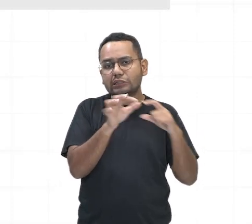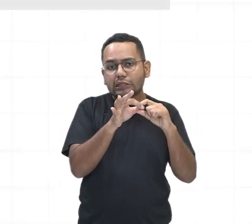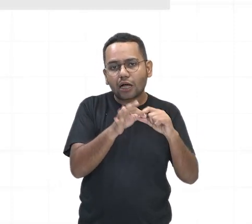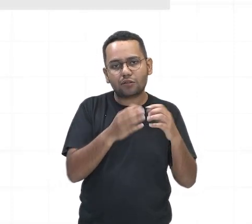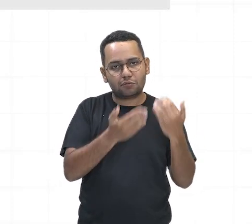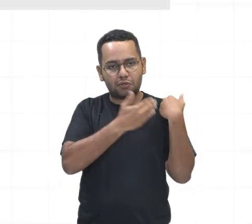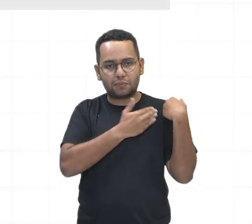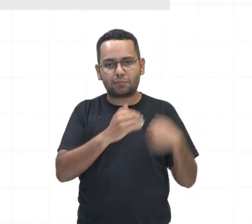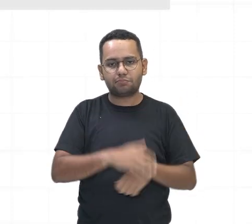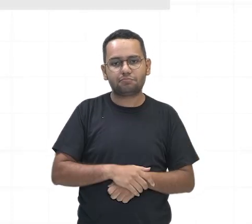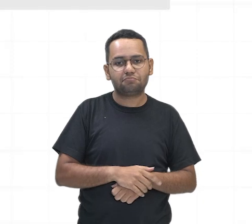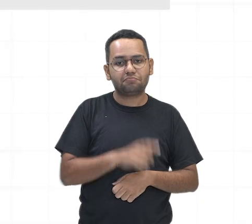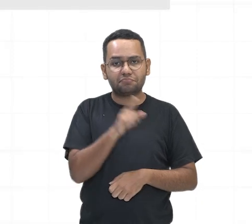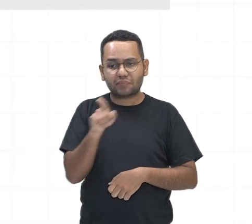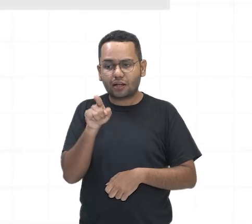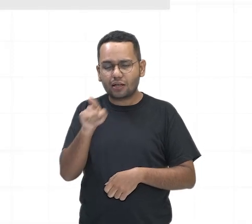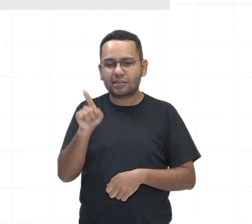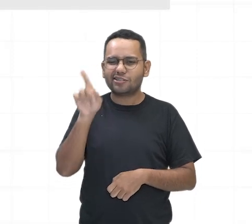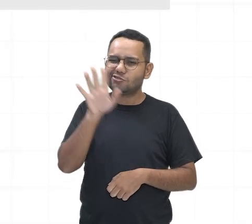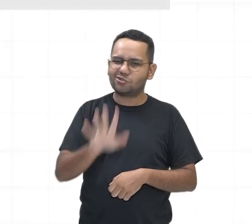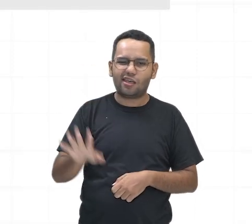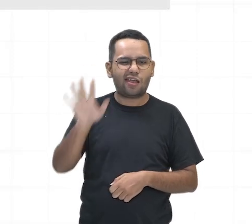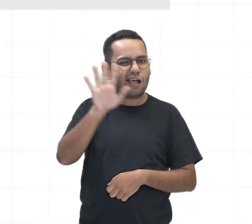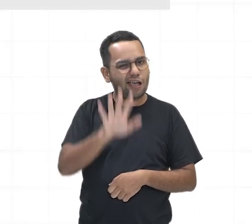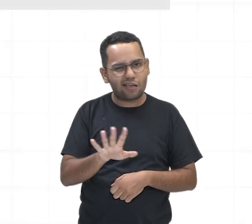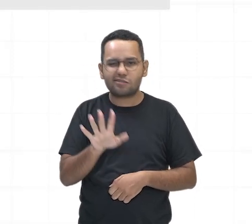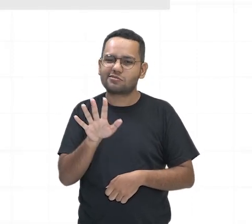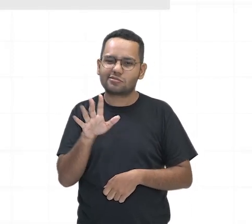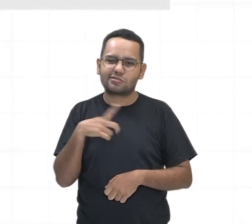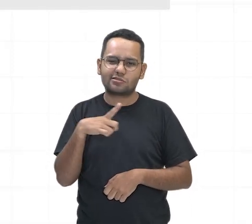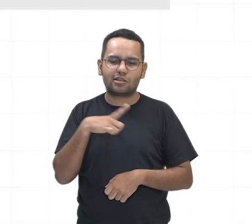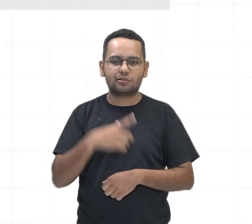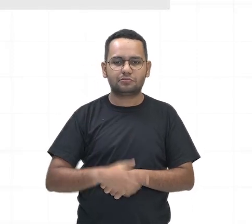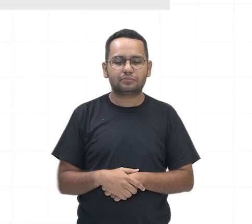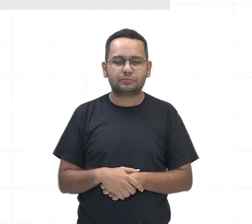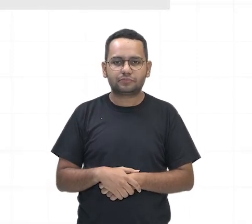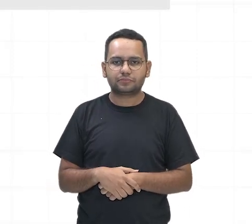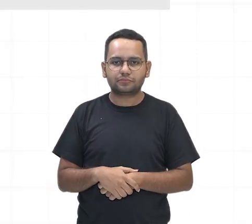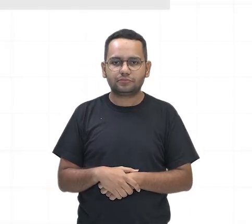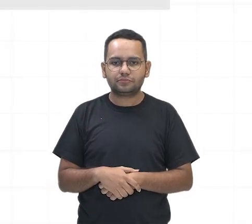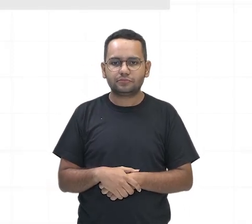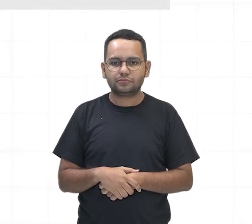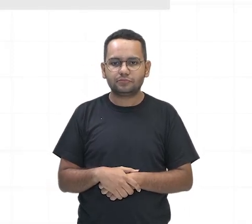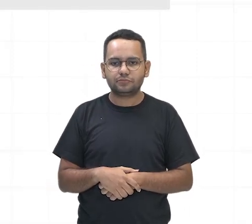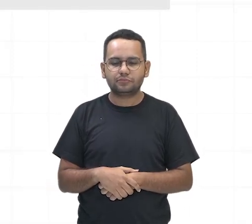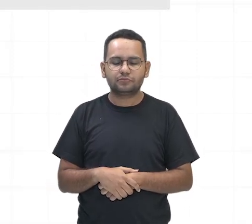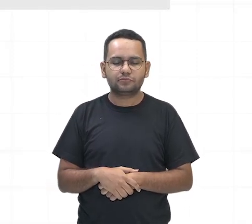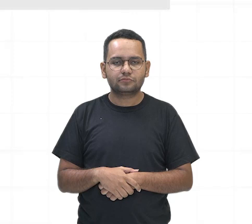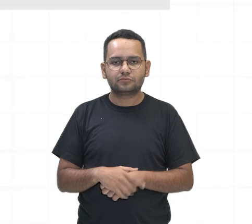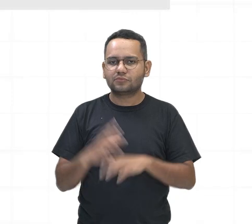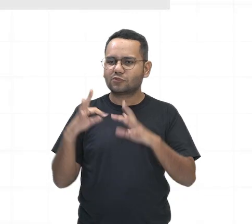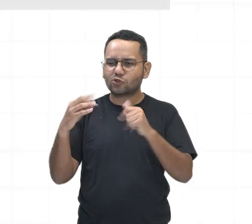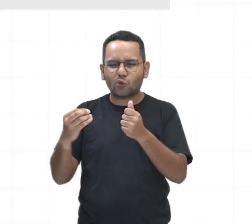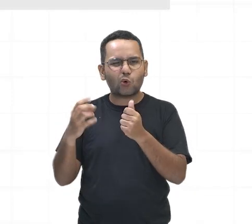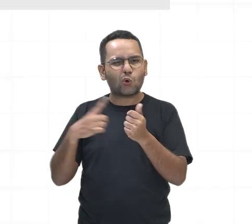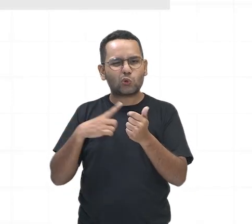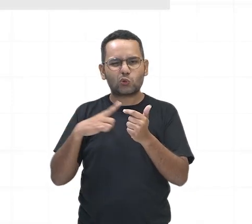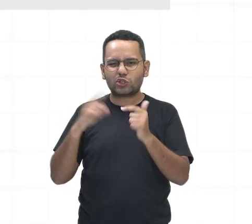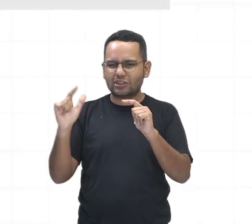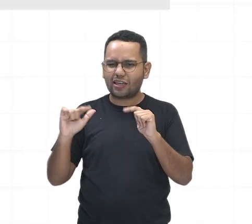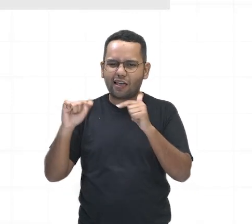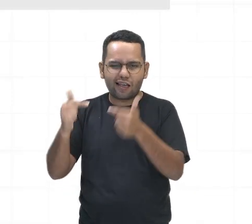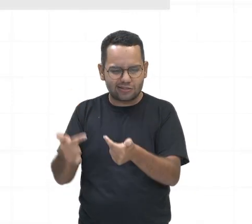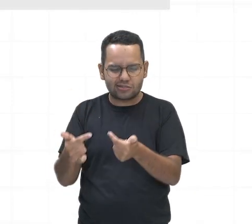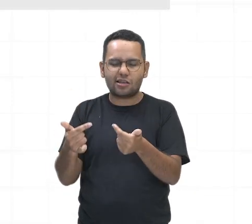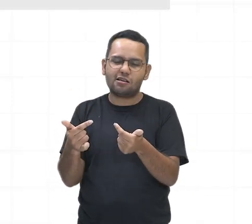os princípios, eles são mais gerais, eles são mais universais, né? Eles são comuns a todas as pessoas,